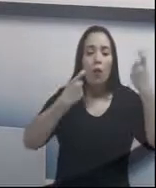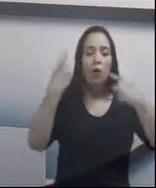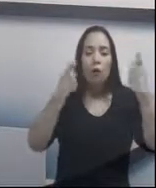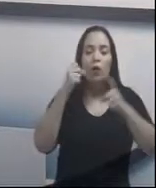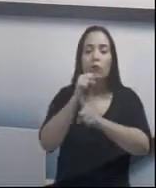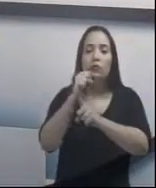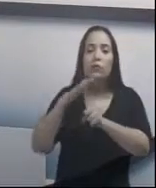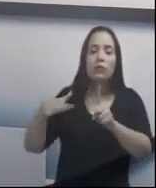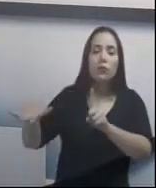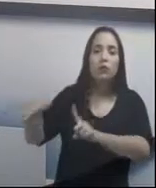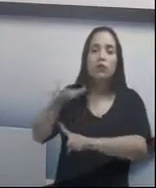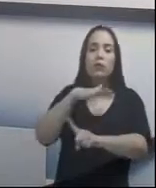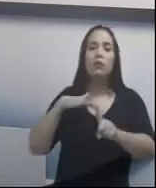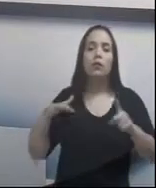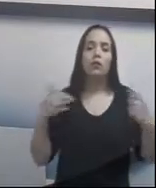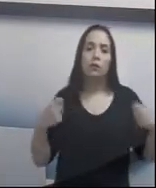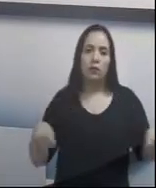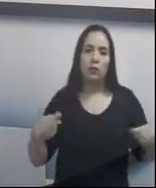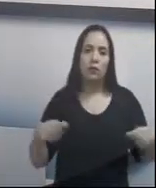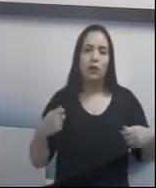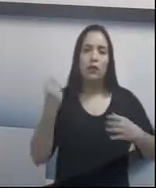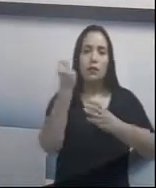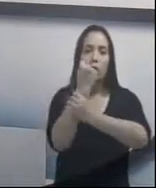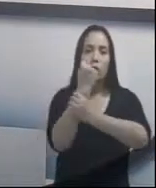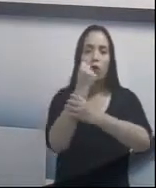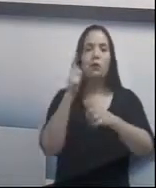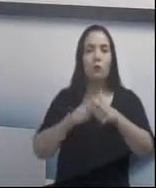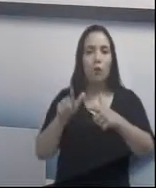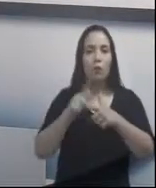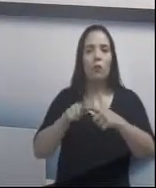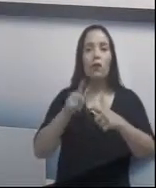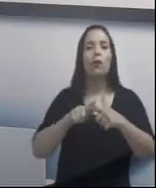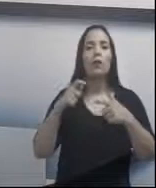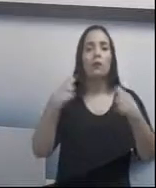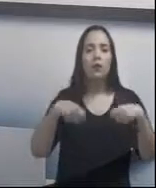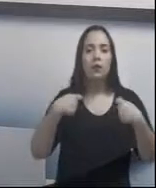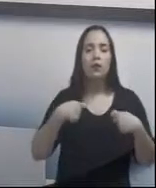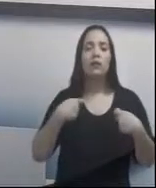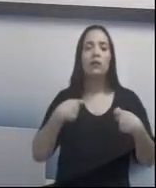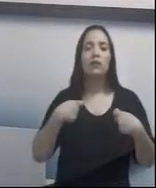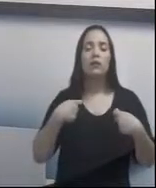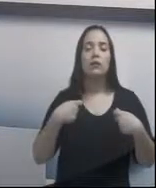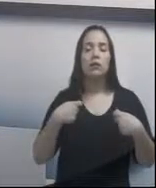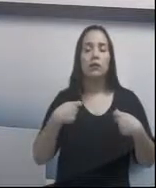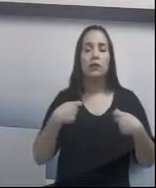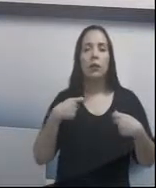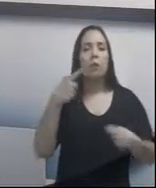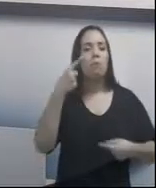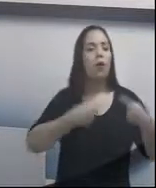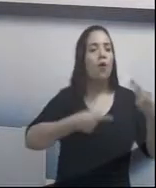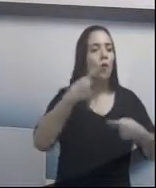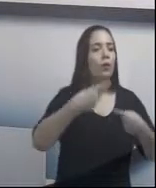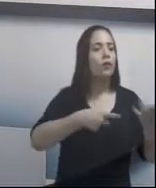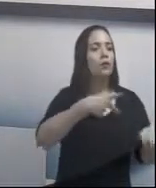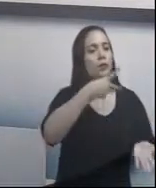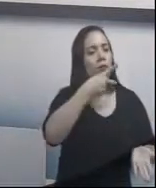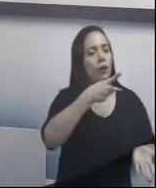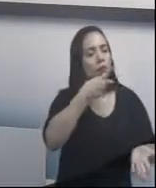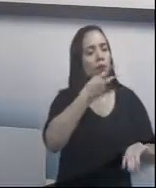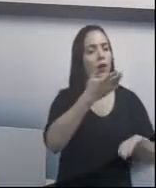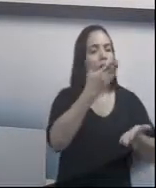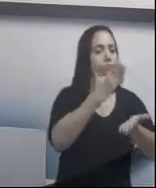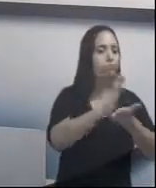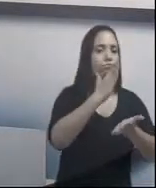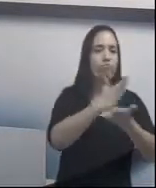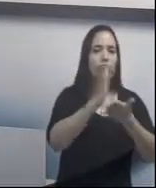falo Estado, não é Estado do Ceará, não, de Estado. A segurança pública é um problema de Estado, é um problema inerente à política, à